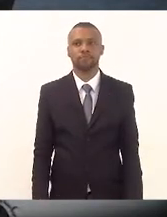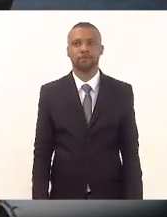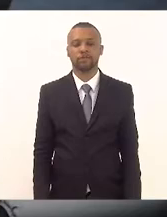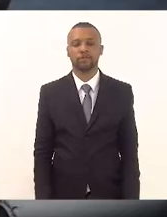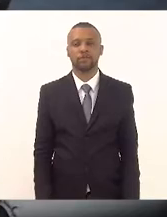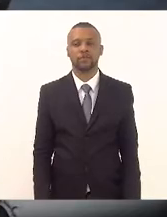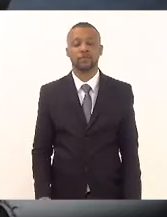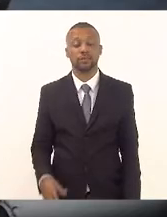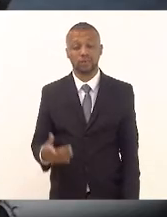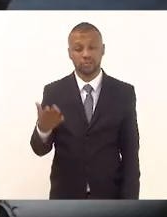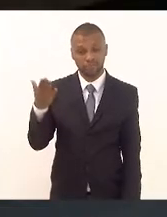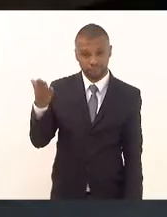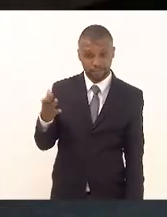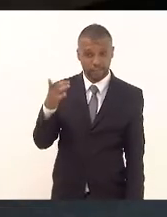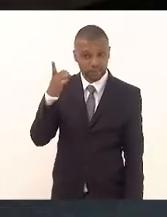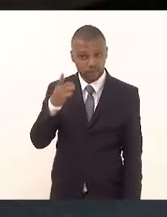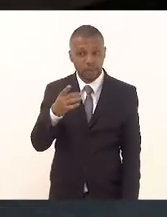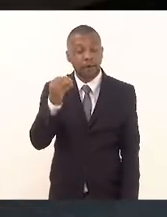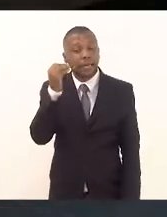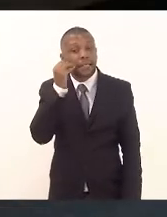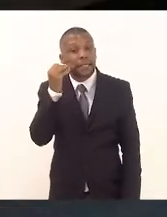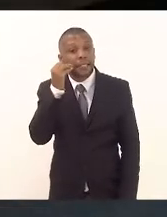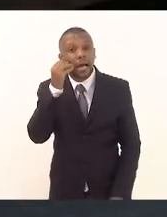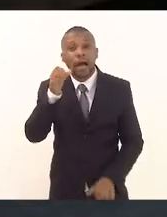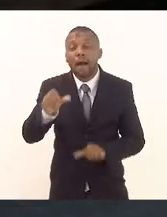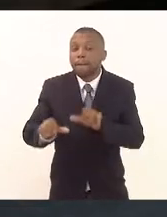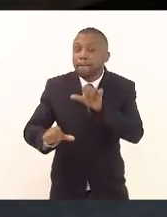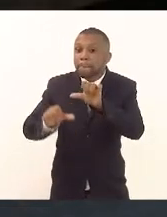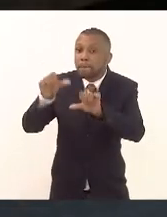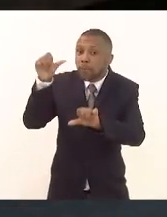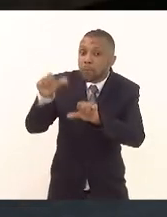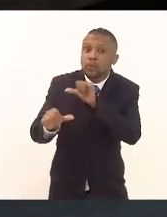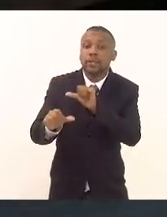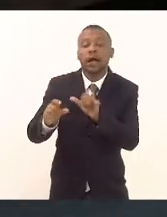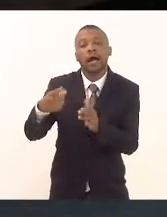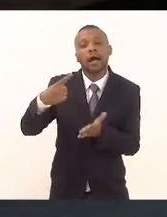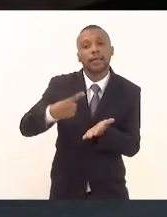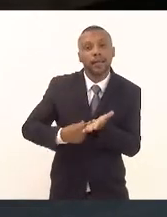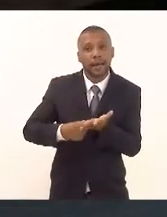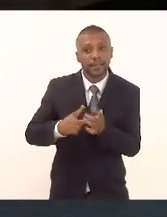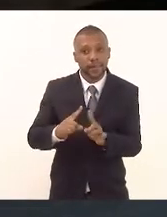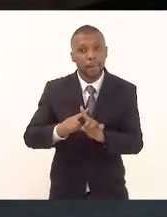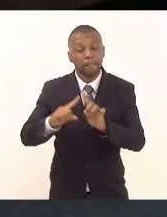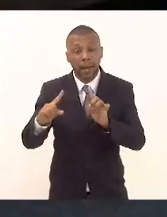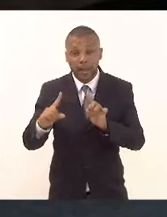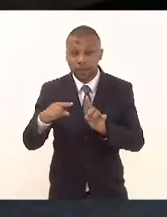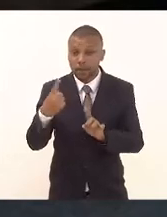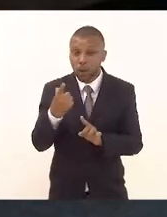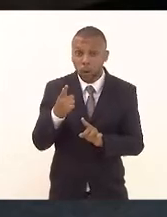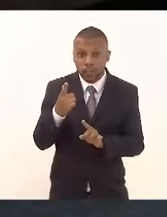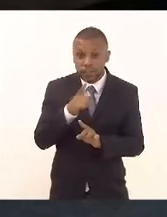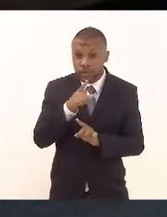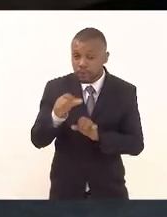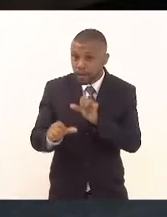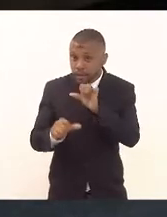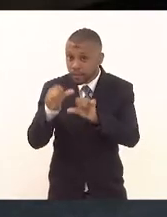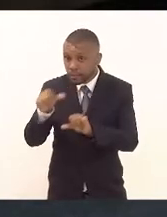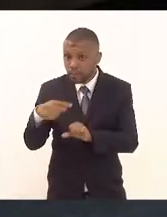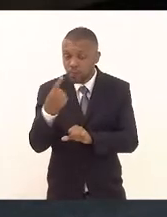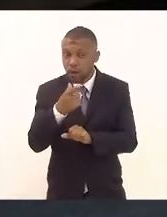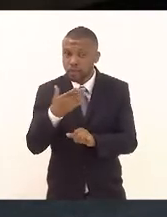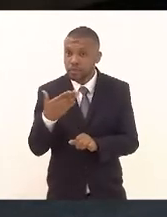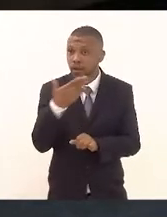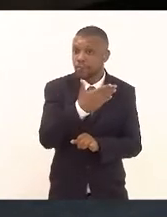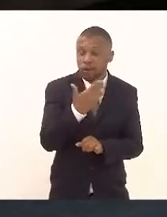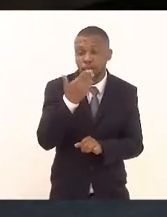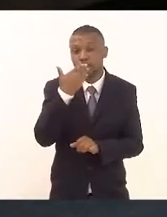A deputada Lucinha vai tentar Obrigado. Transferir a data, mas ela disse que para ela transferir a gente ir, o senhor vai ter que